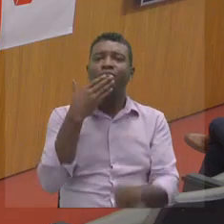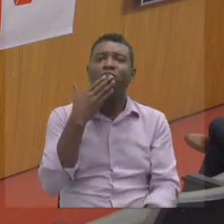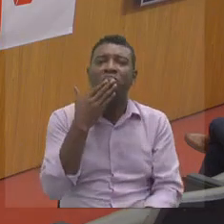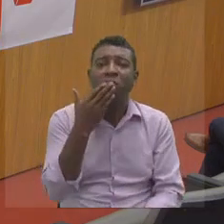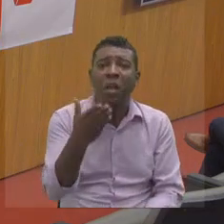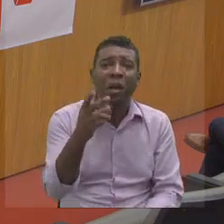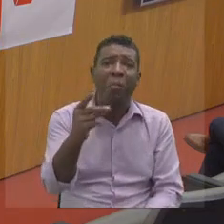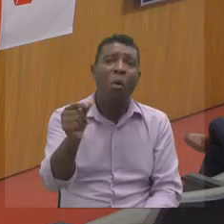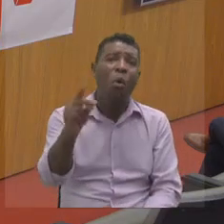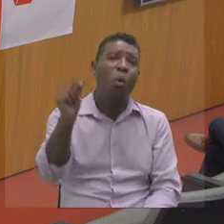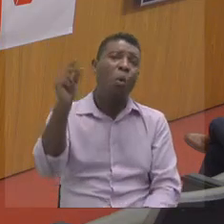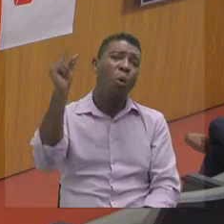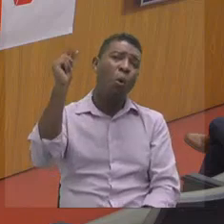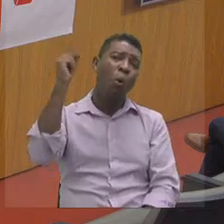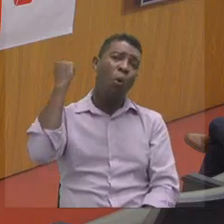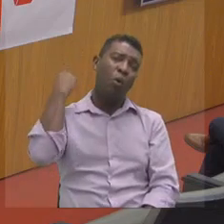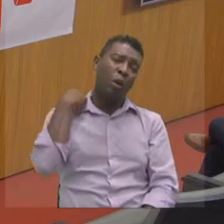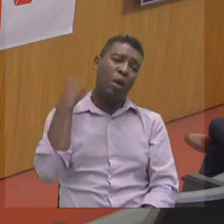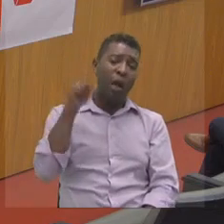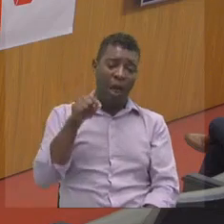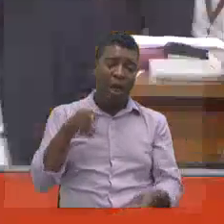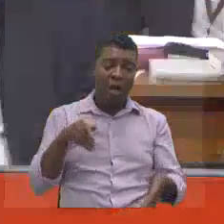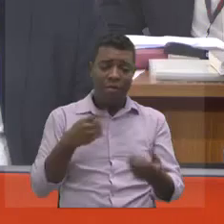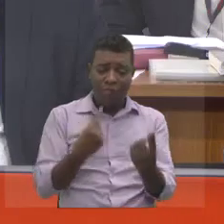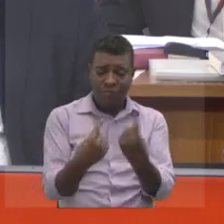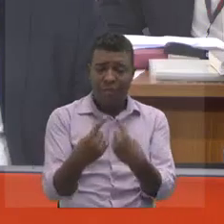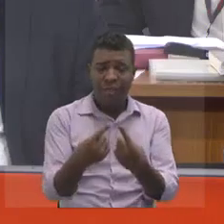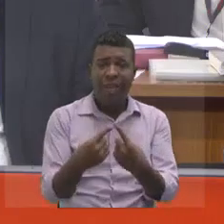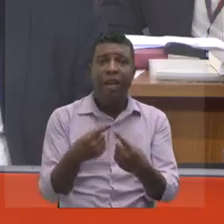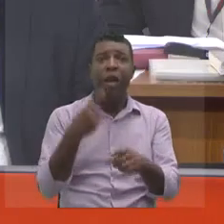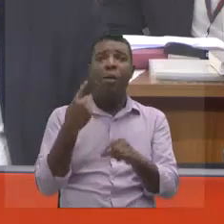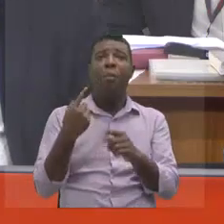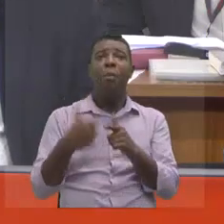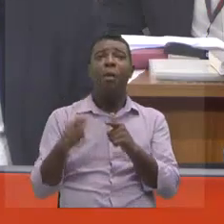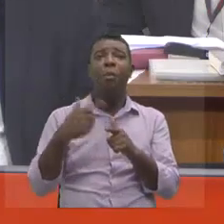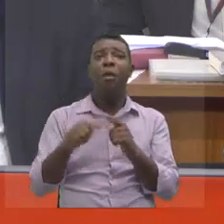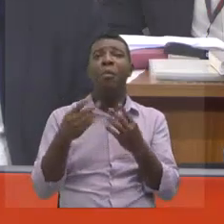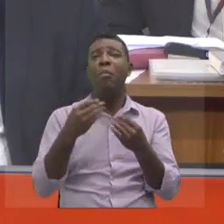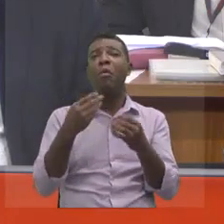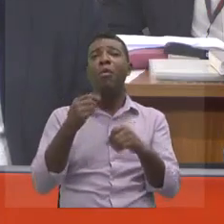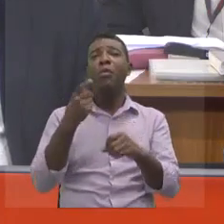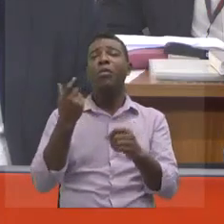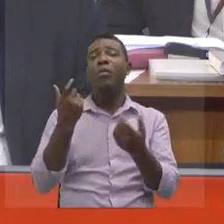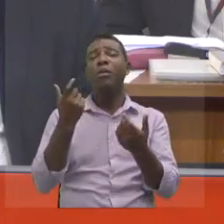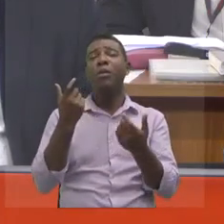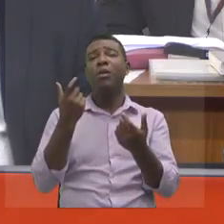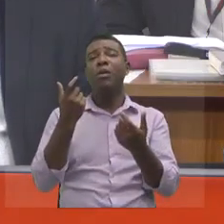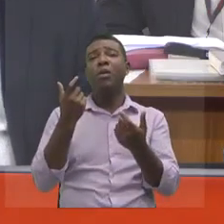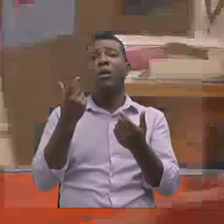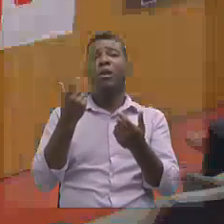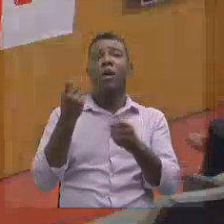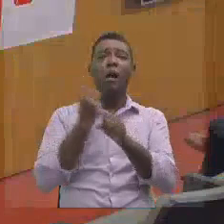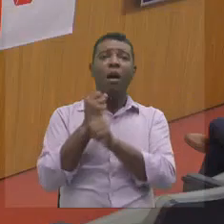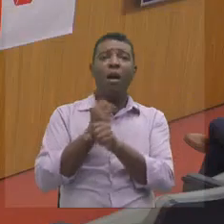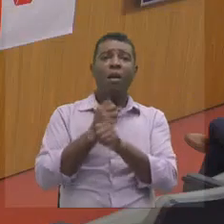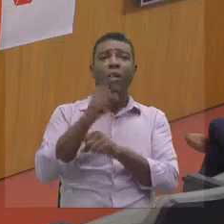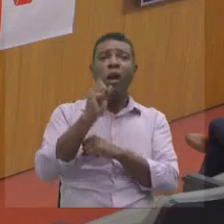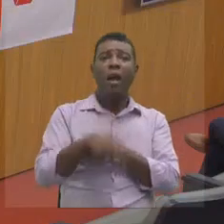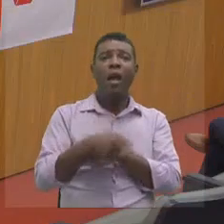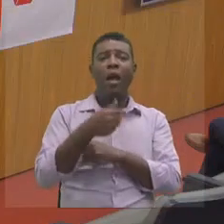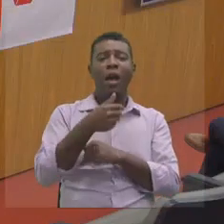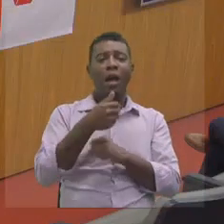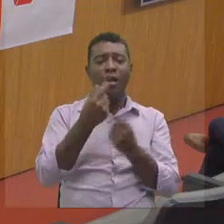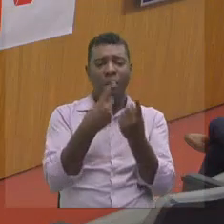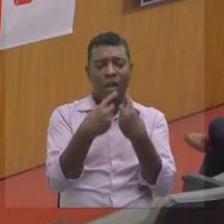dando problema há vários anos que a 158 MG em Passa Quatro né